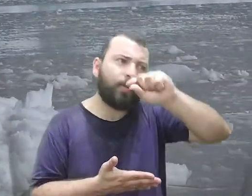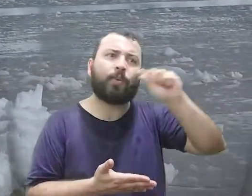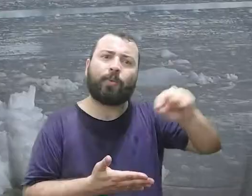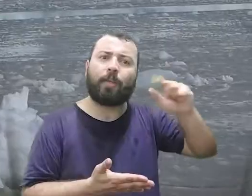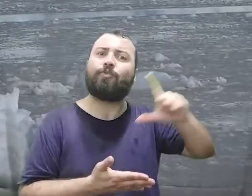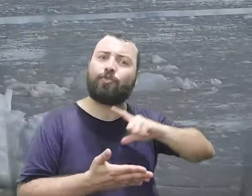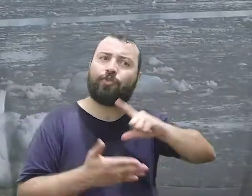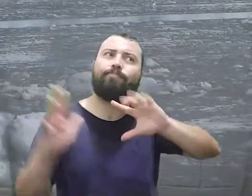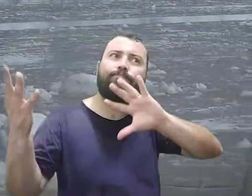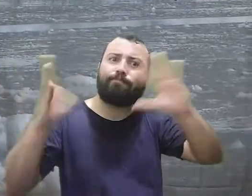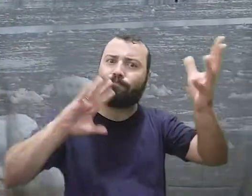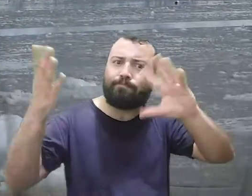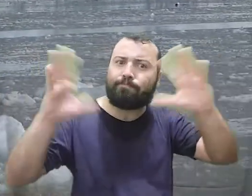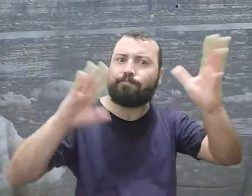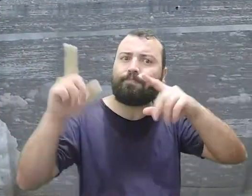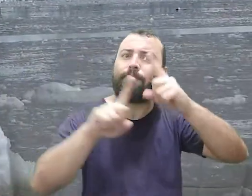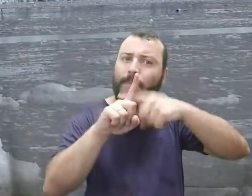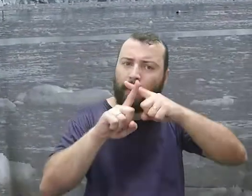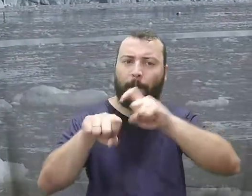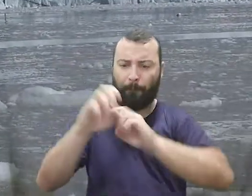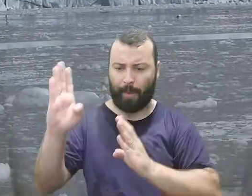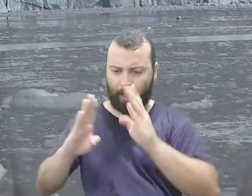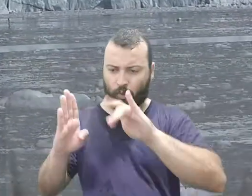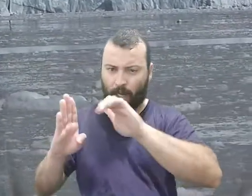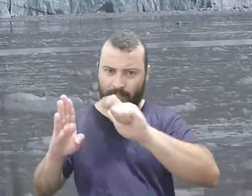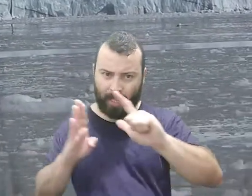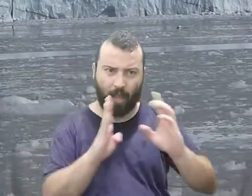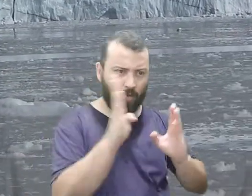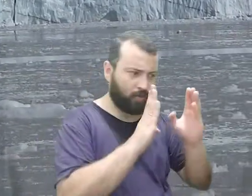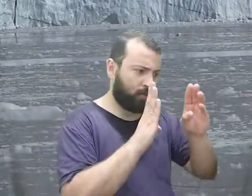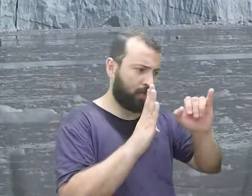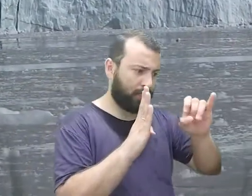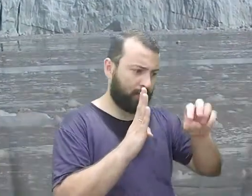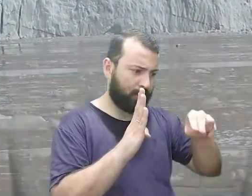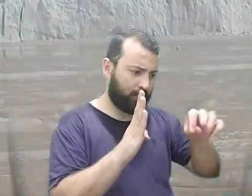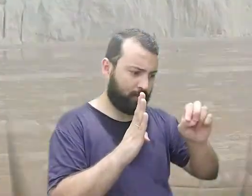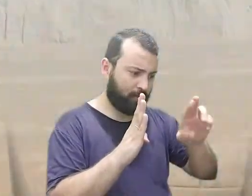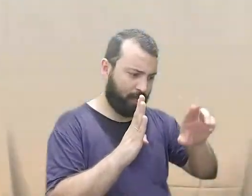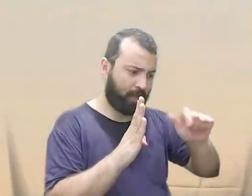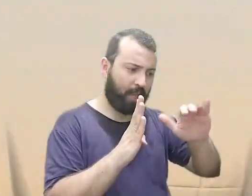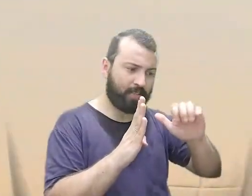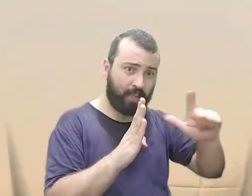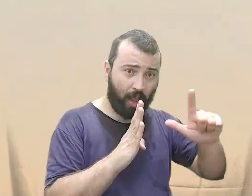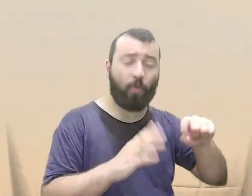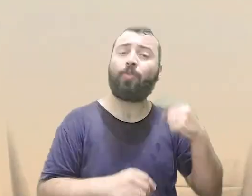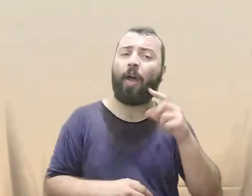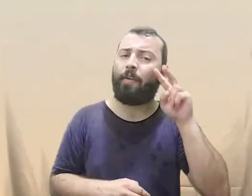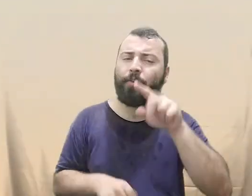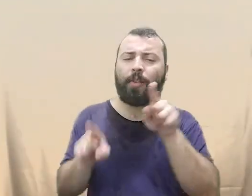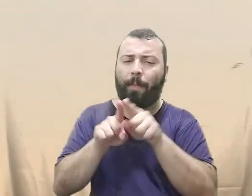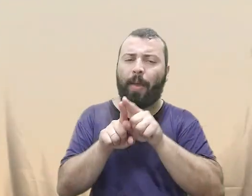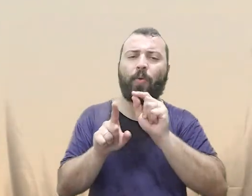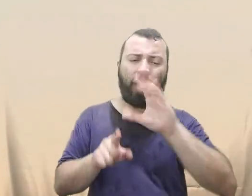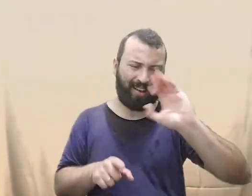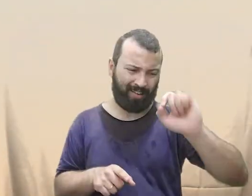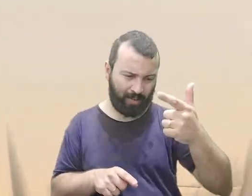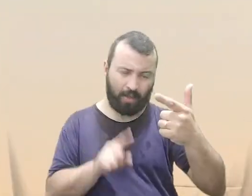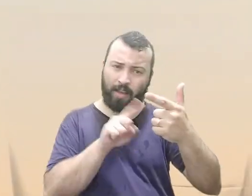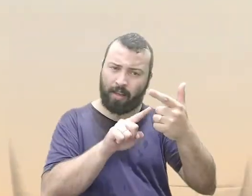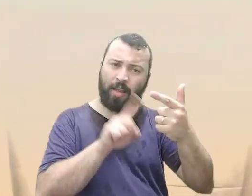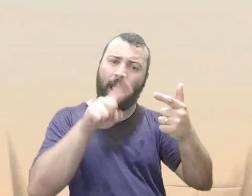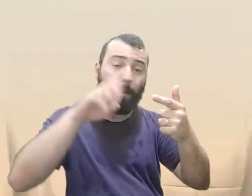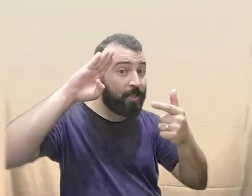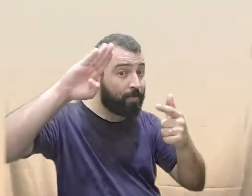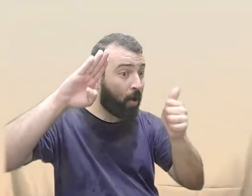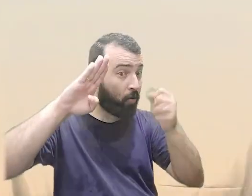que ocorrem oscilações climáticas entre períodos glaciais e interglaciais. Vimos também que o gás carbônico é